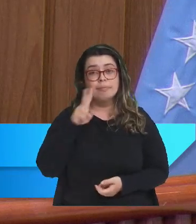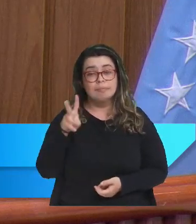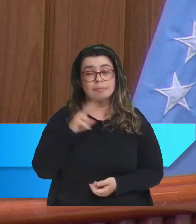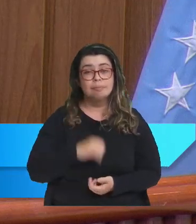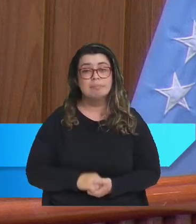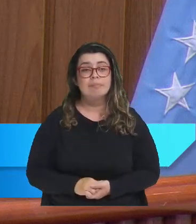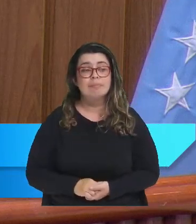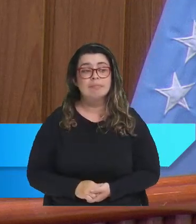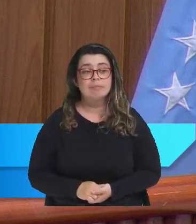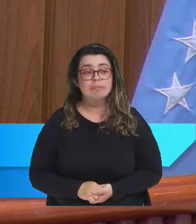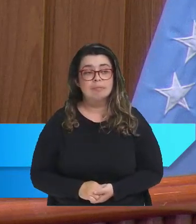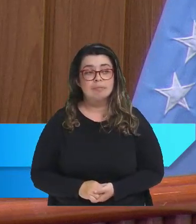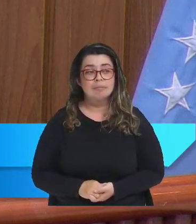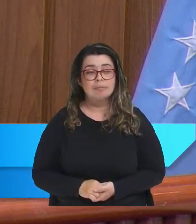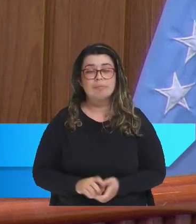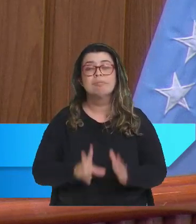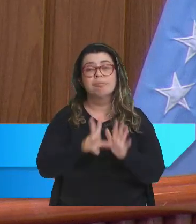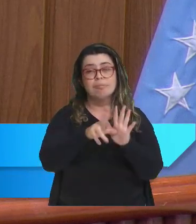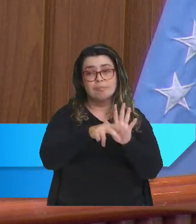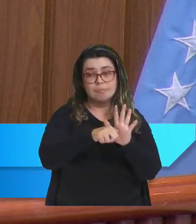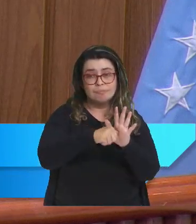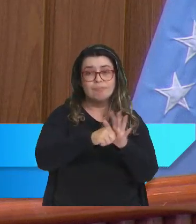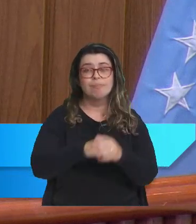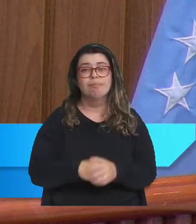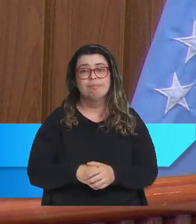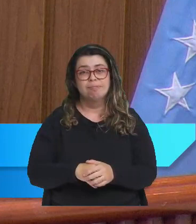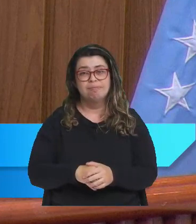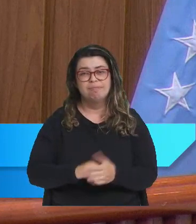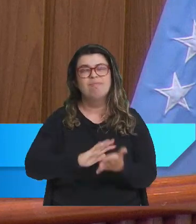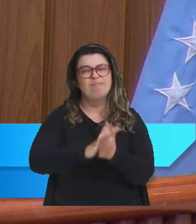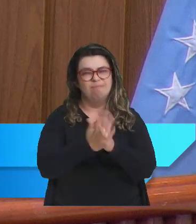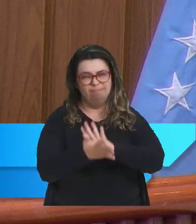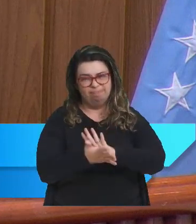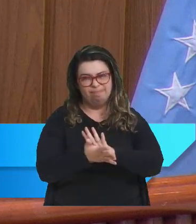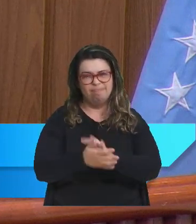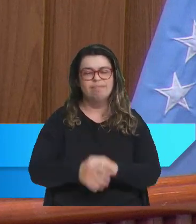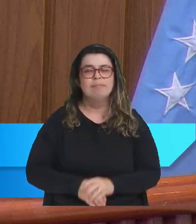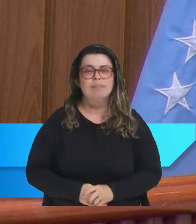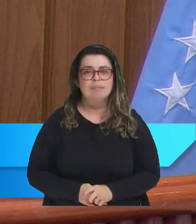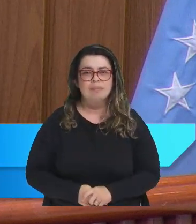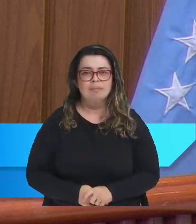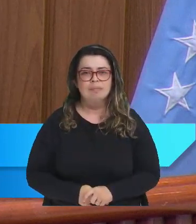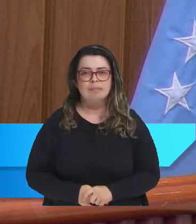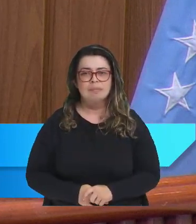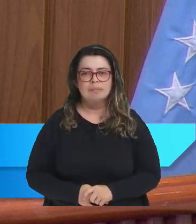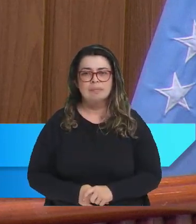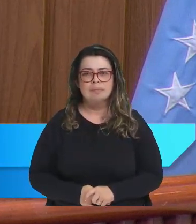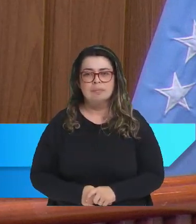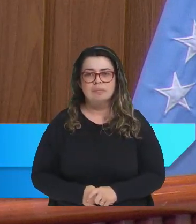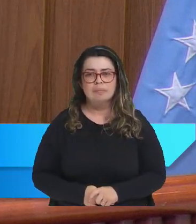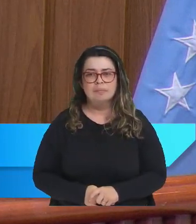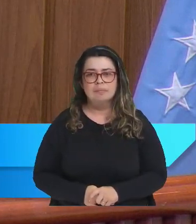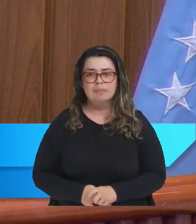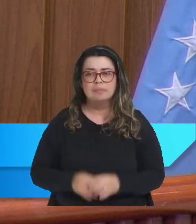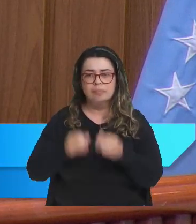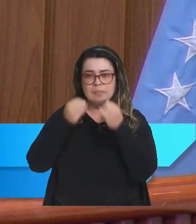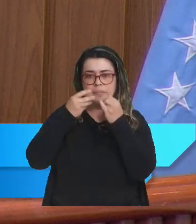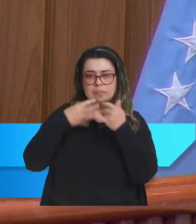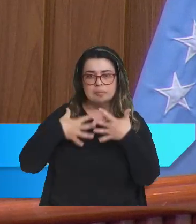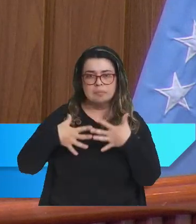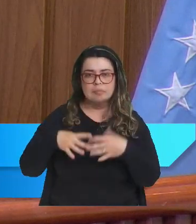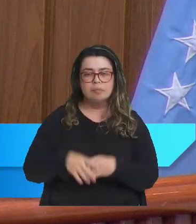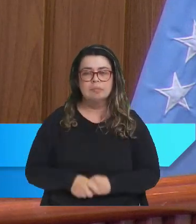se encontra furtado, depredado. E a explicação, como eu disse,